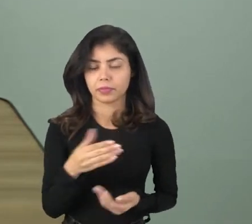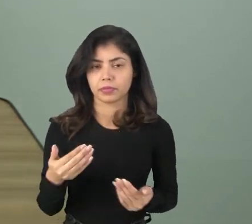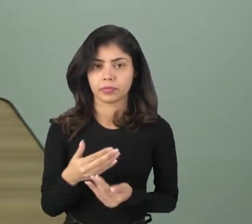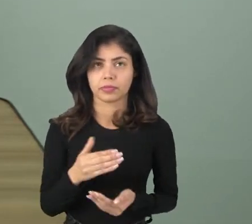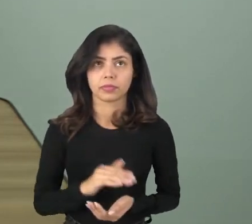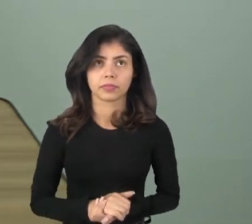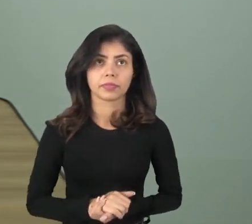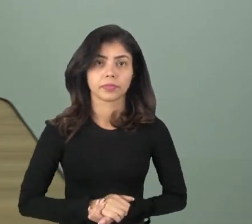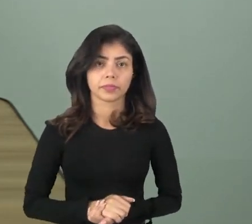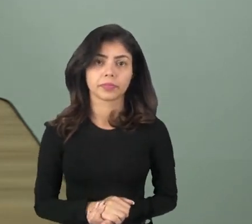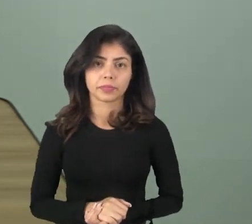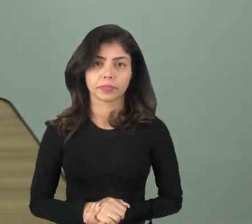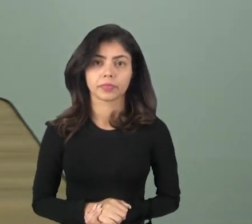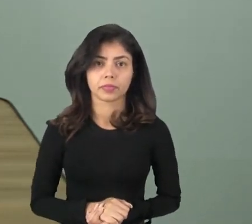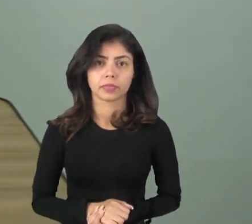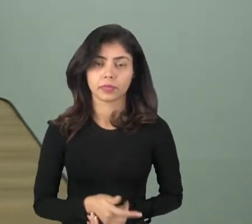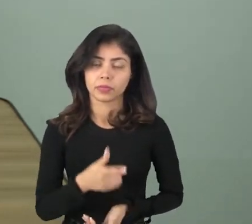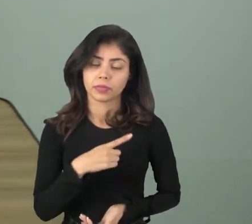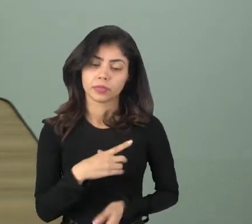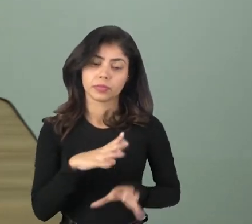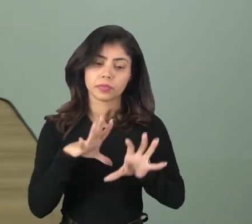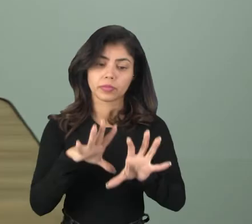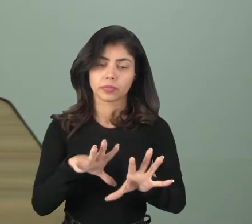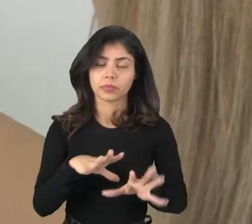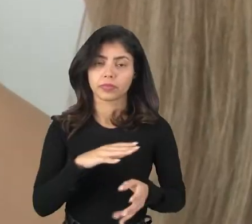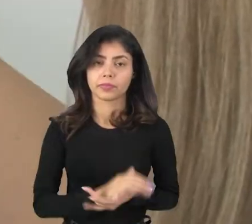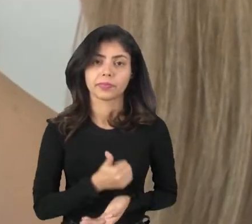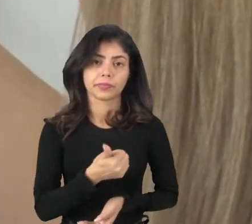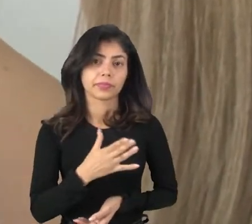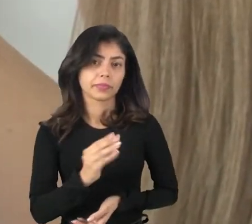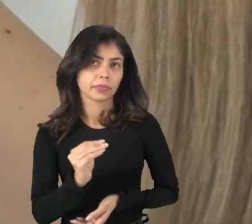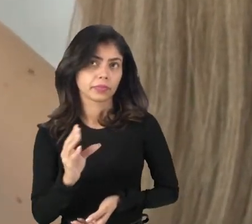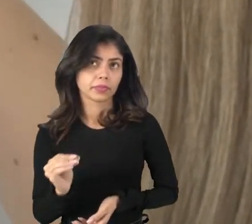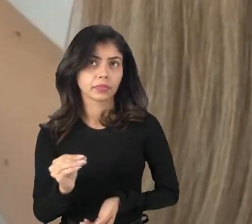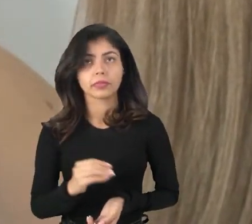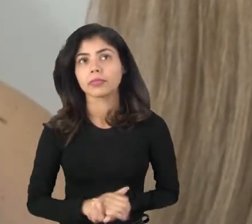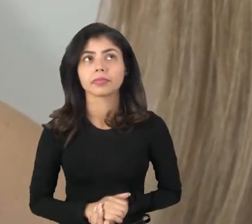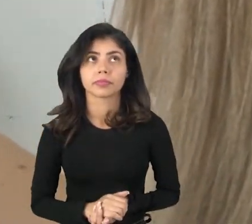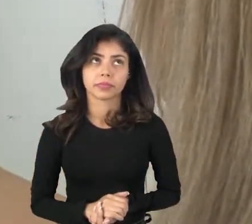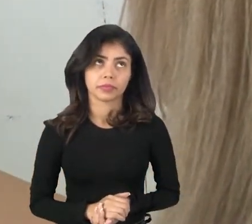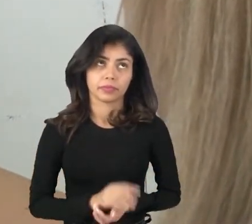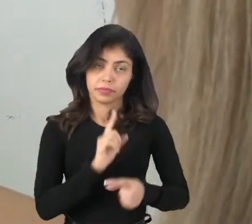cálculo. Eu tenho aqui 100